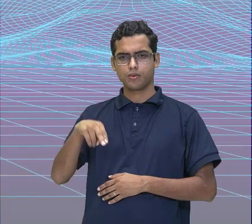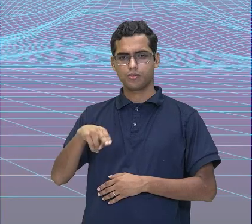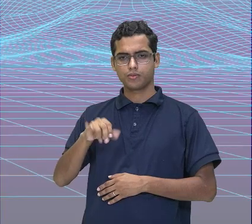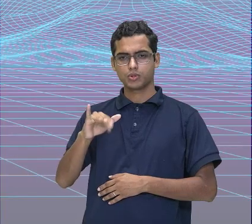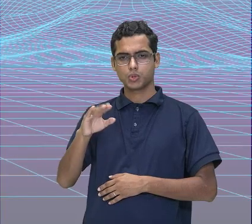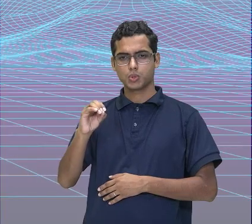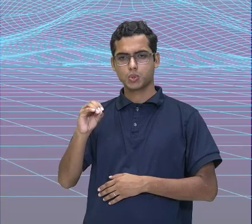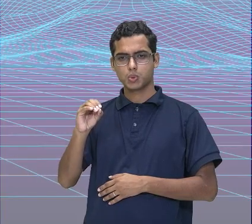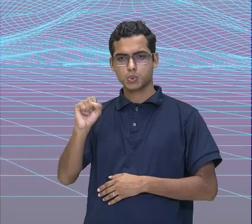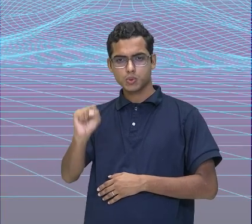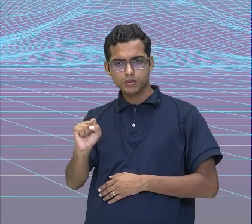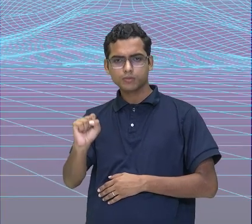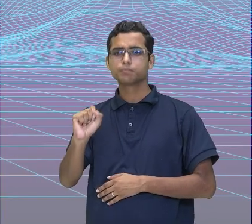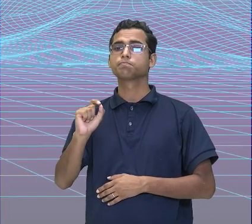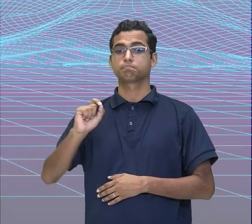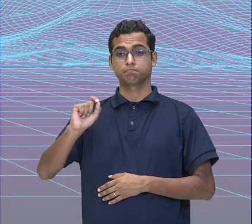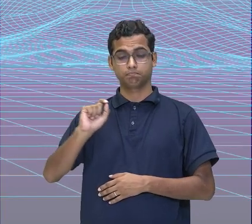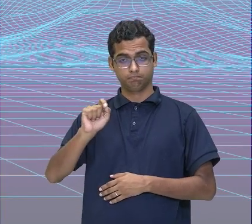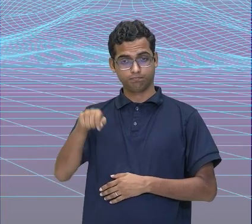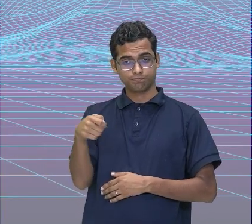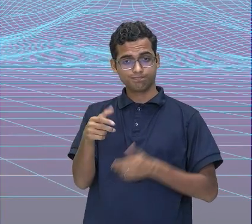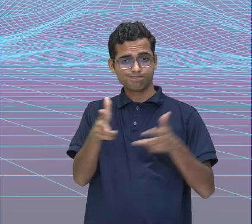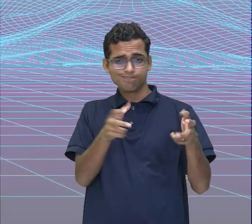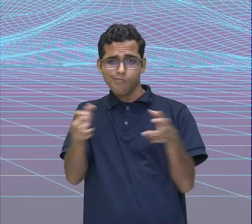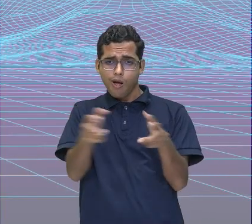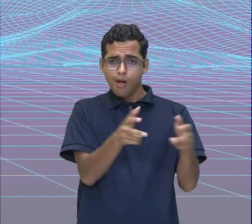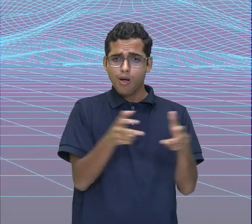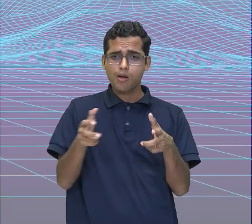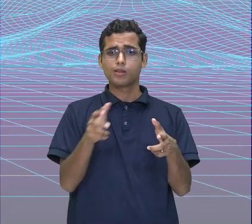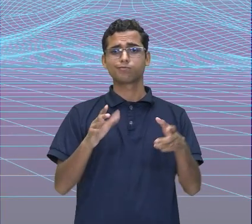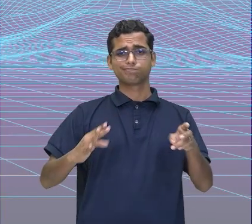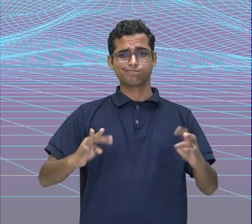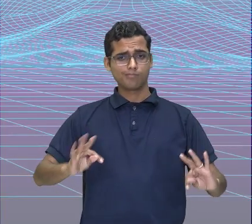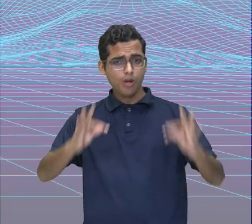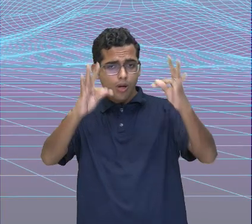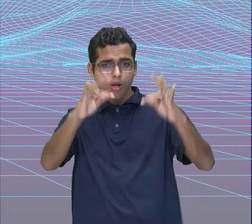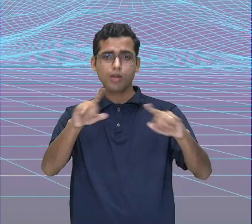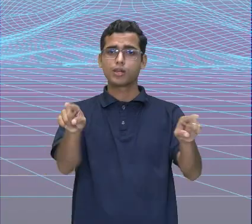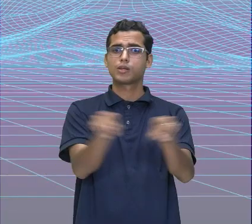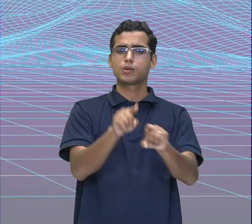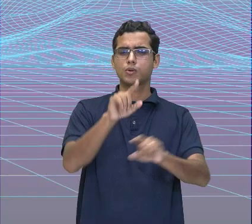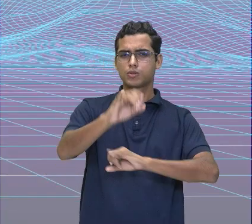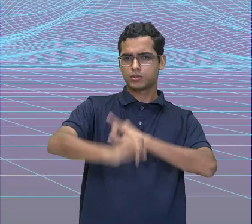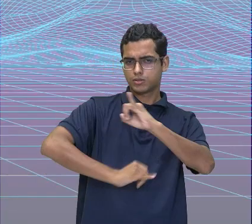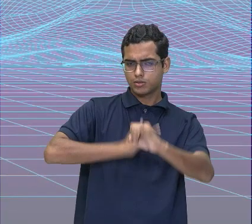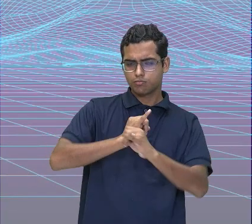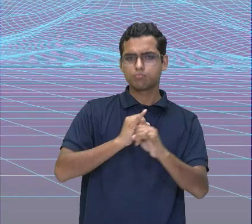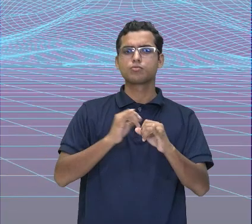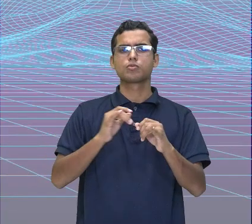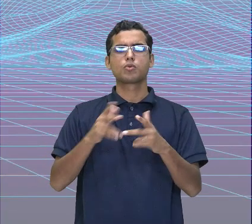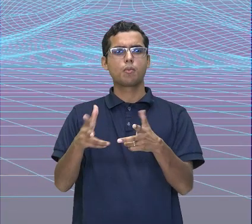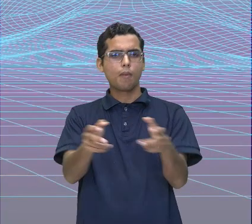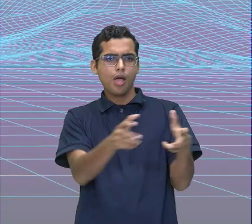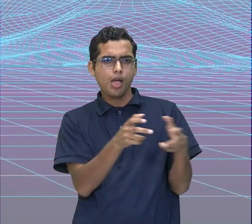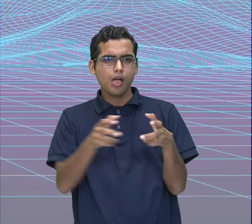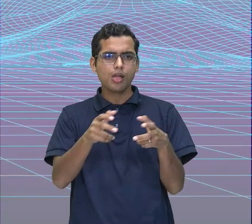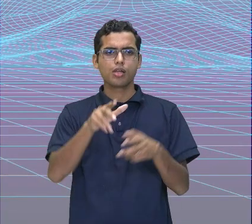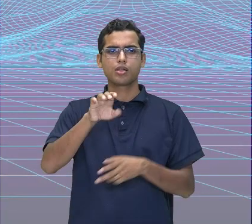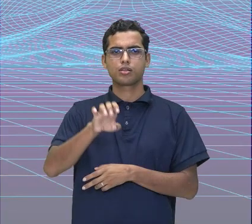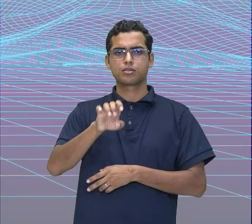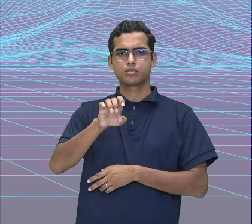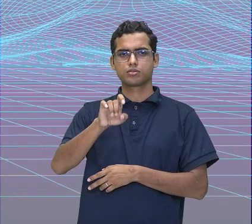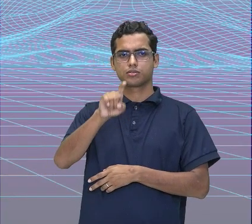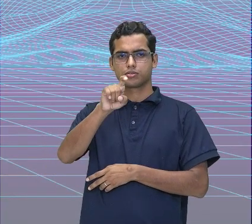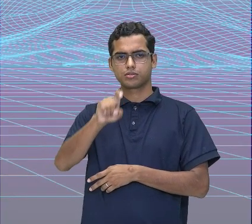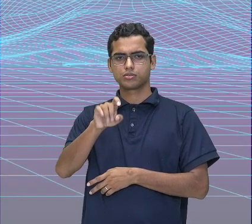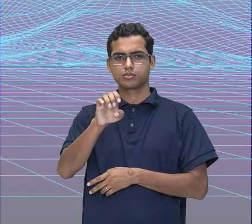ele dialoga, como que a gente utiliza ele dentro do universo da educação física. Vamos lá? Olha só, os Exergames serão o primeiro